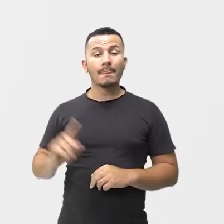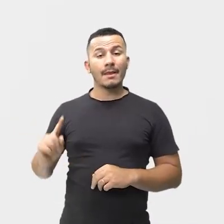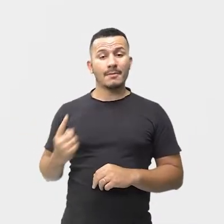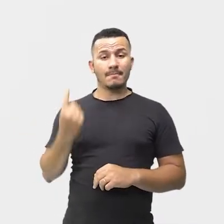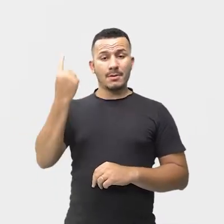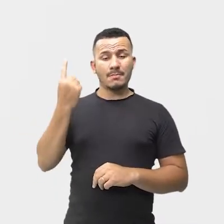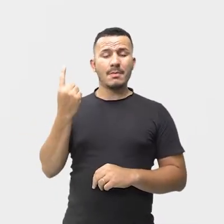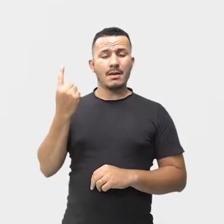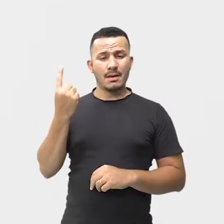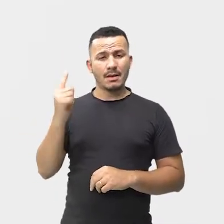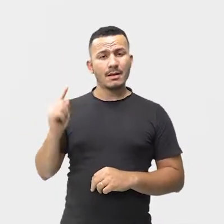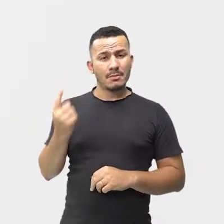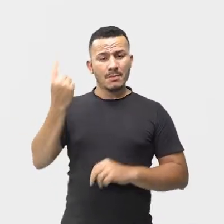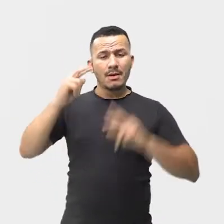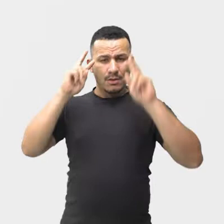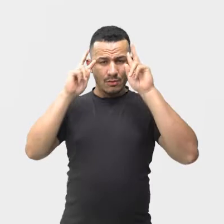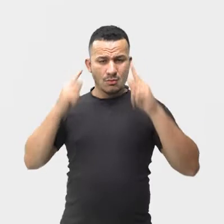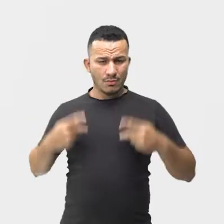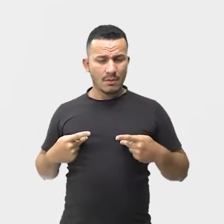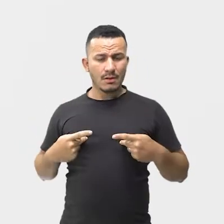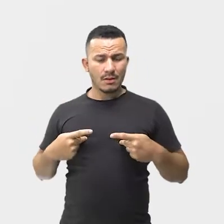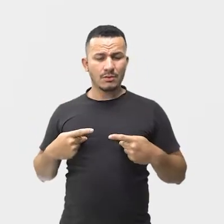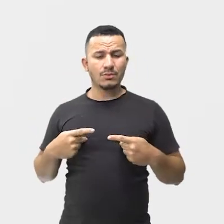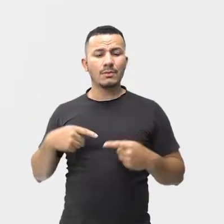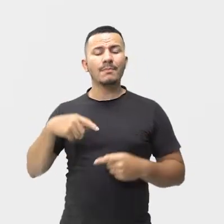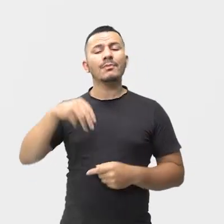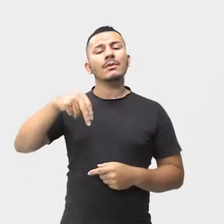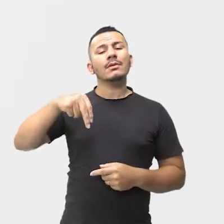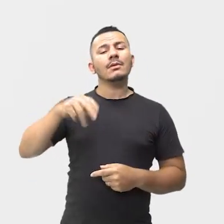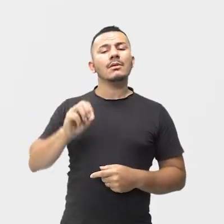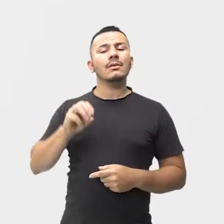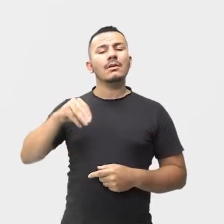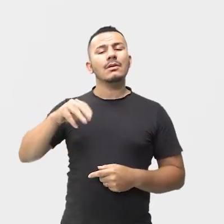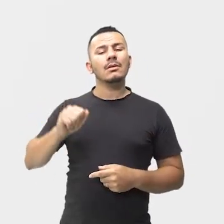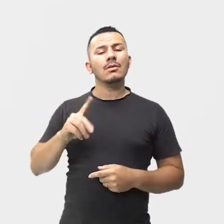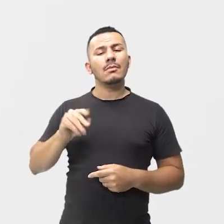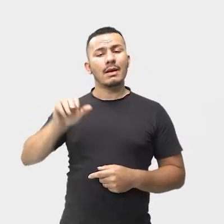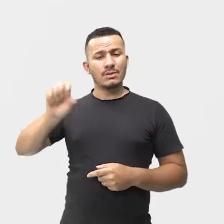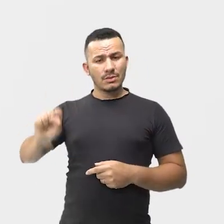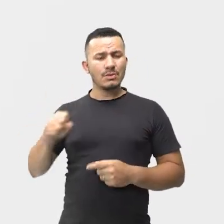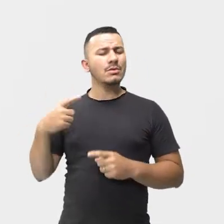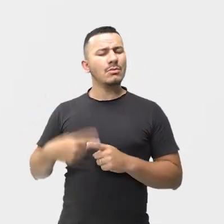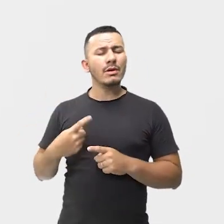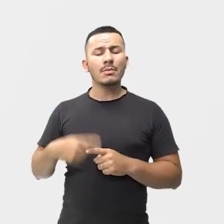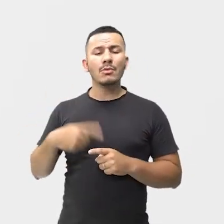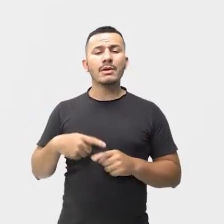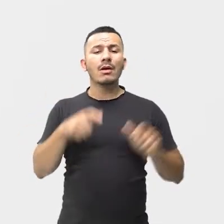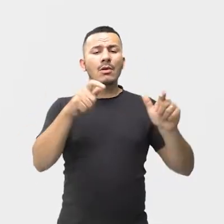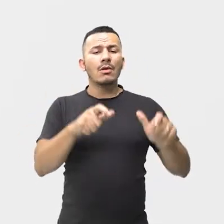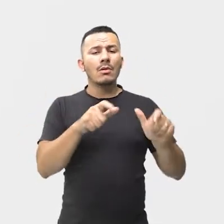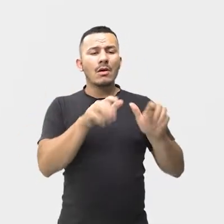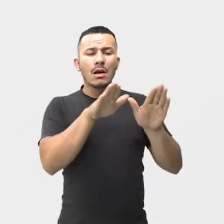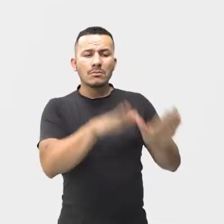seja, os primeiros seres humanos. Nômades, por que nômades? Porque eles não tinham